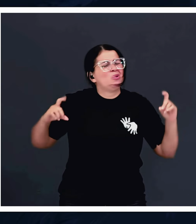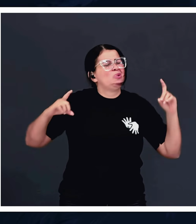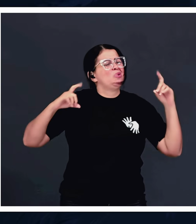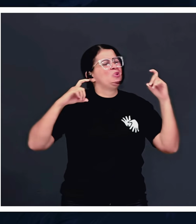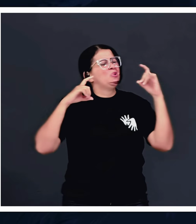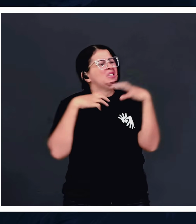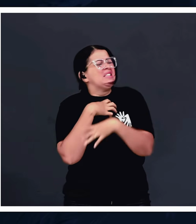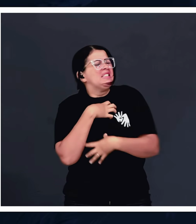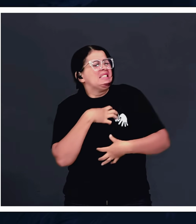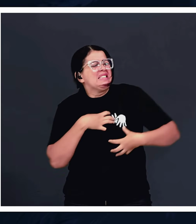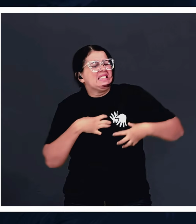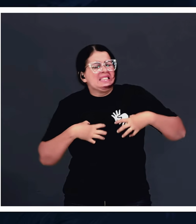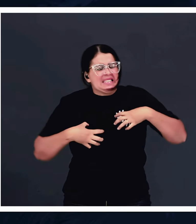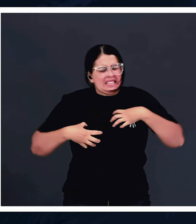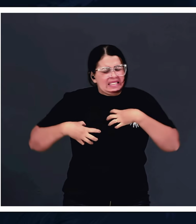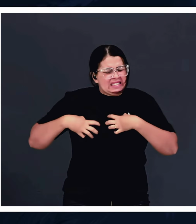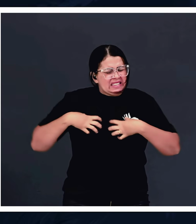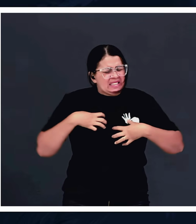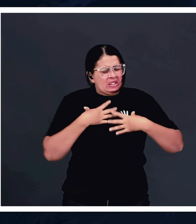sobre a